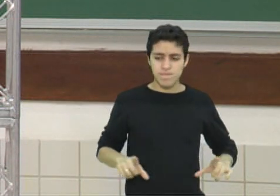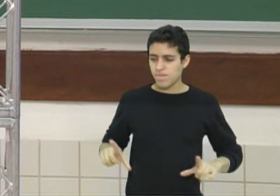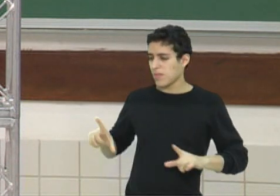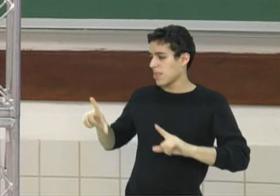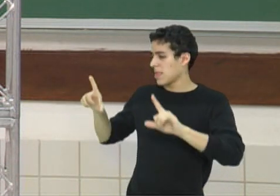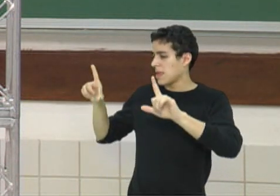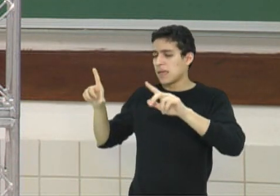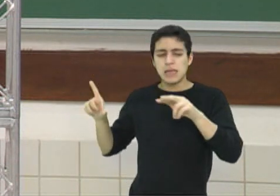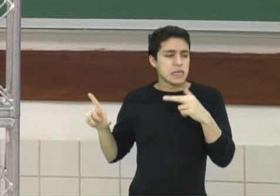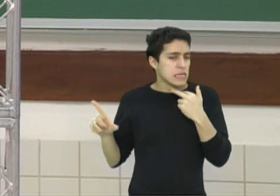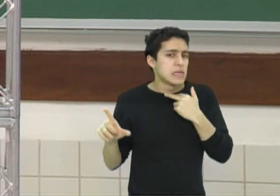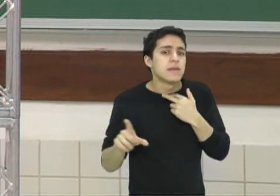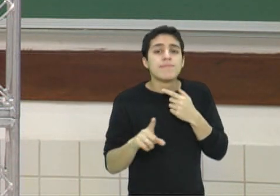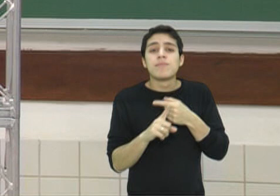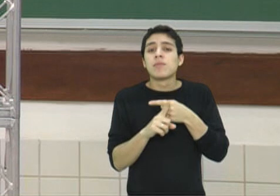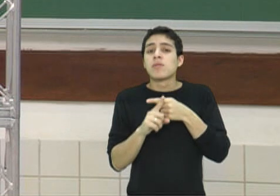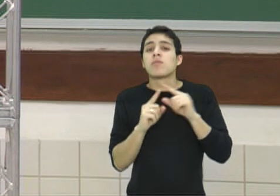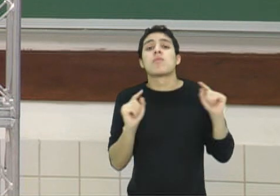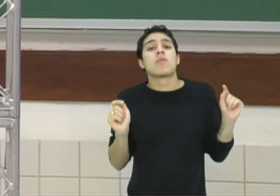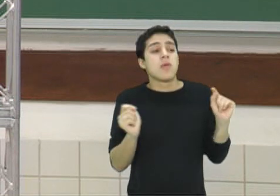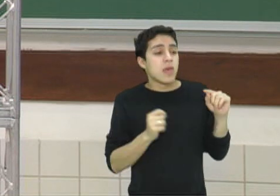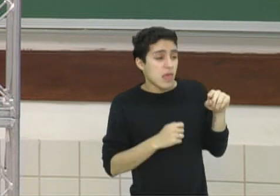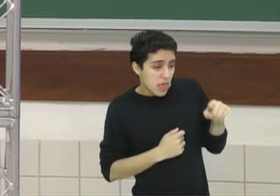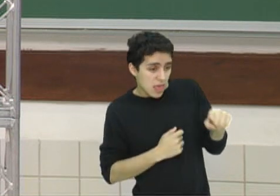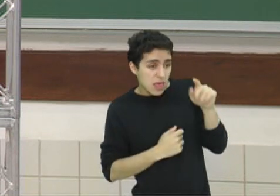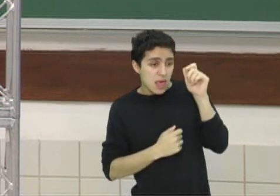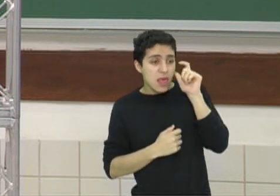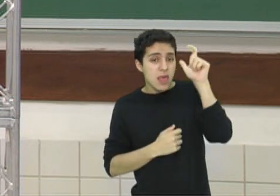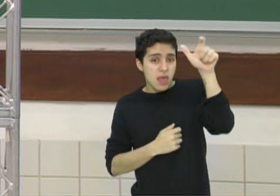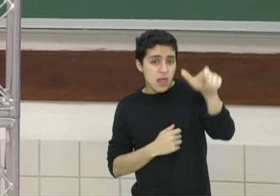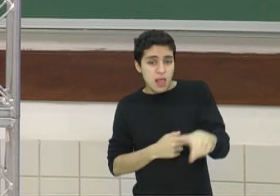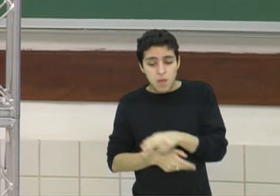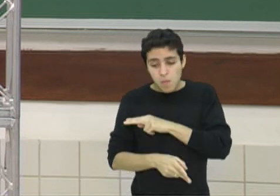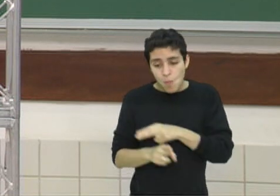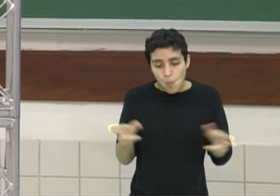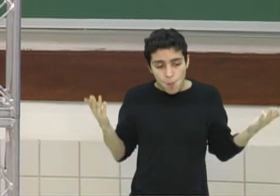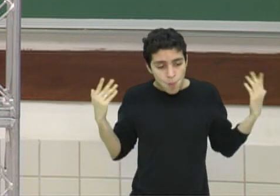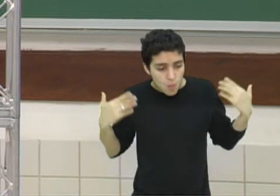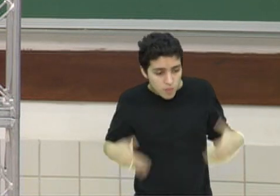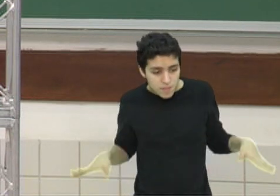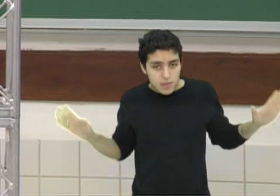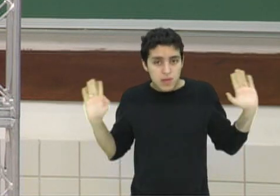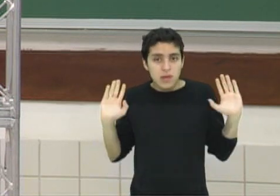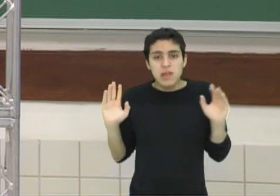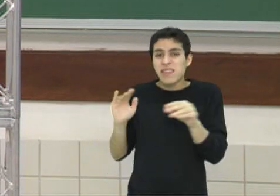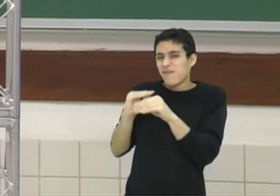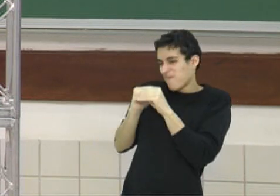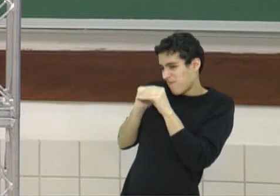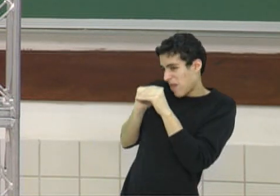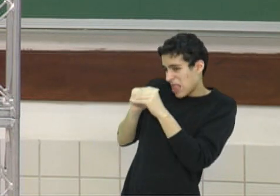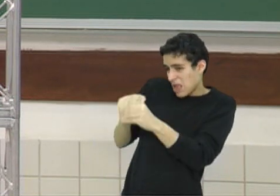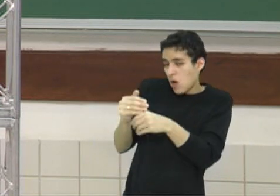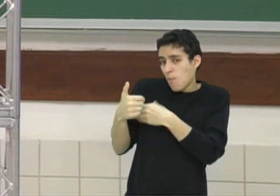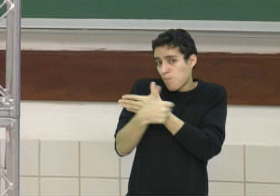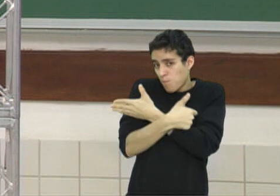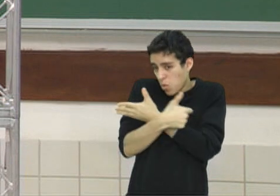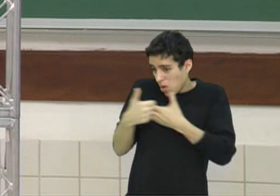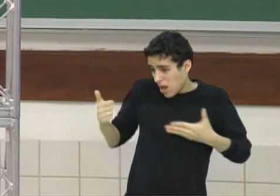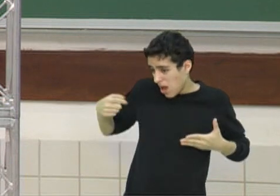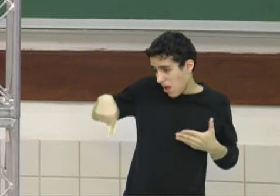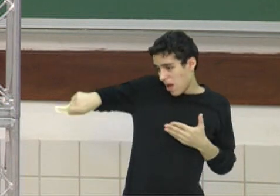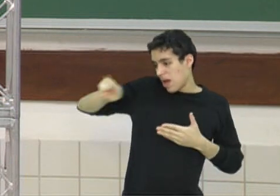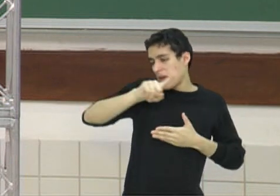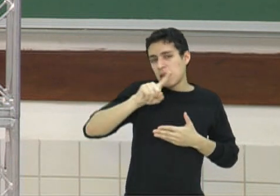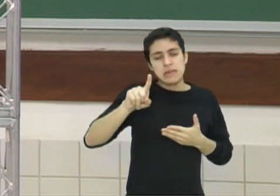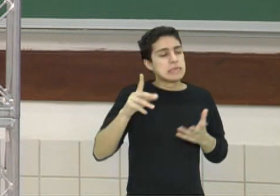Pedro Américo. Por quê? Porque a pessoa que estava retratada, ela estava sem roupa. Então, para o padrão moral da época, não podia